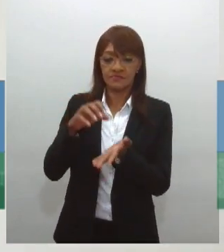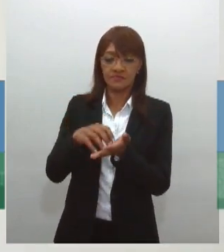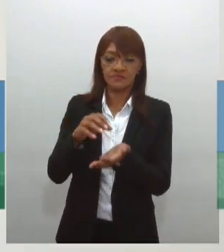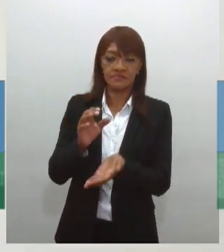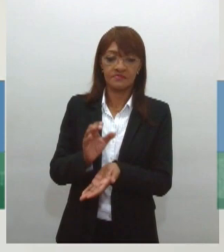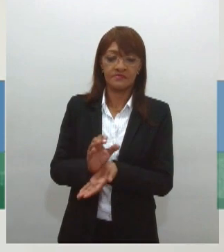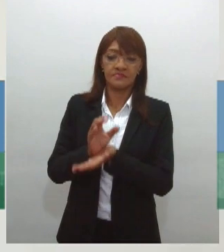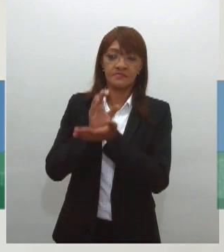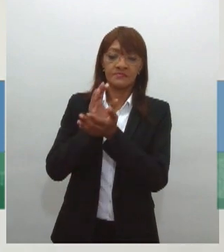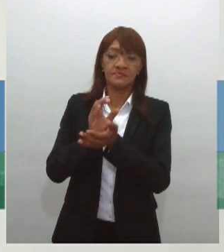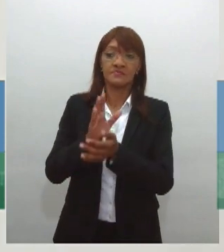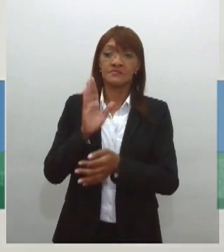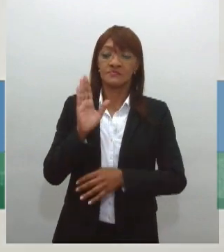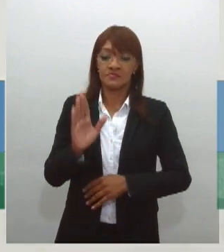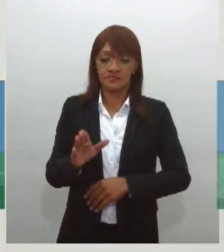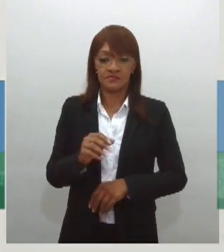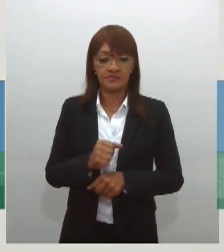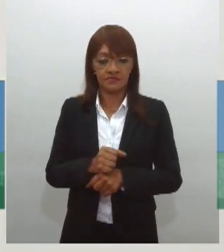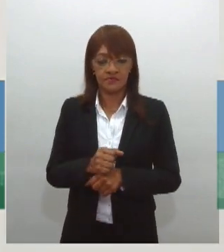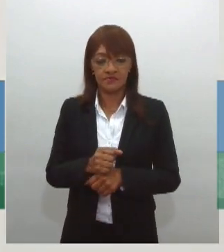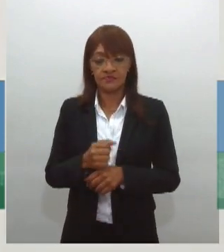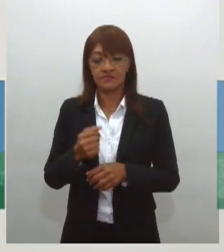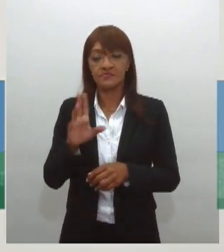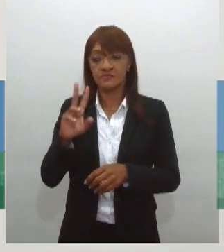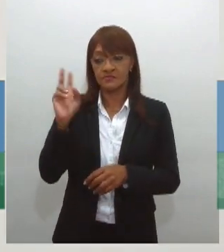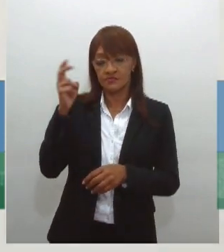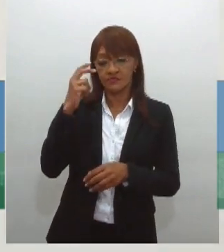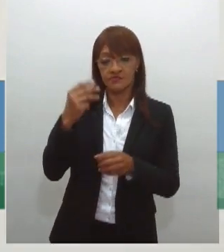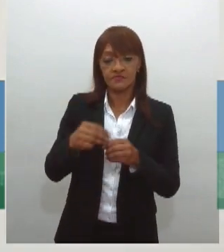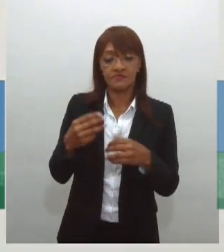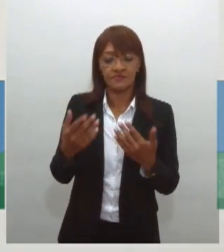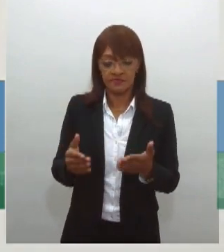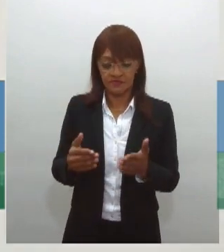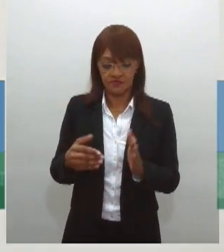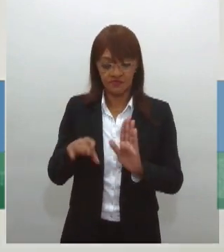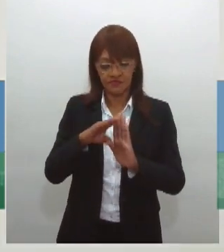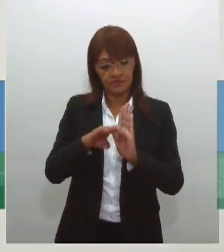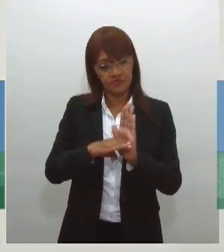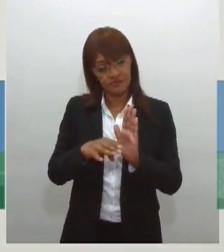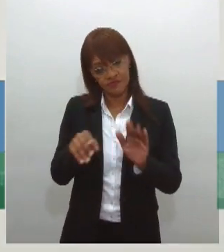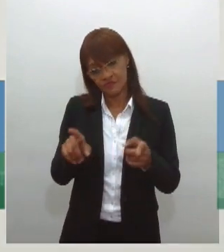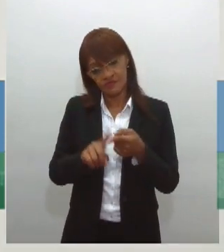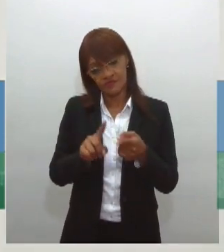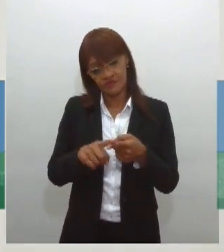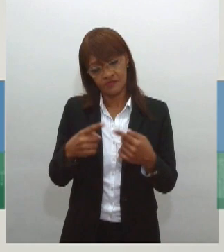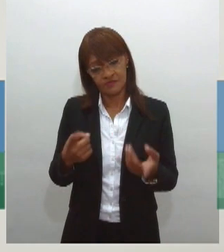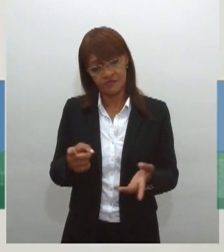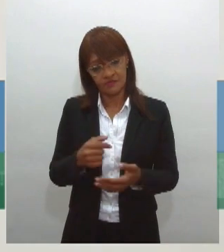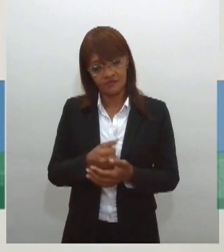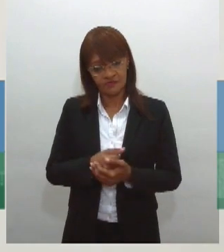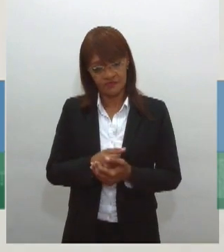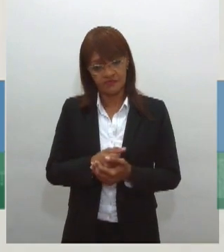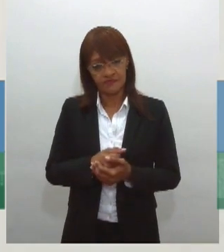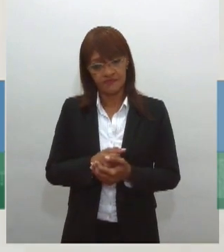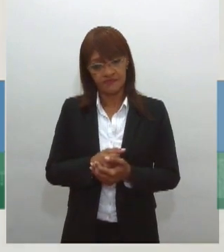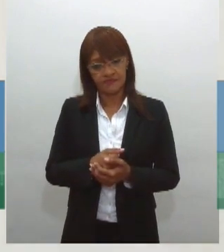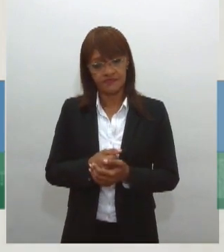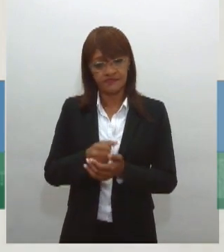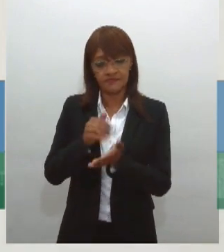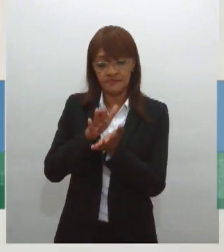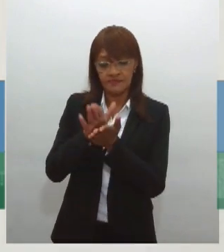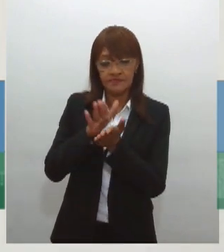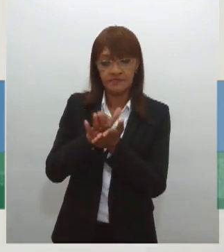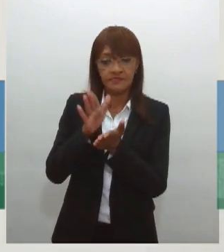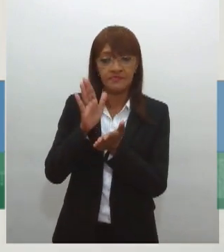municipais, né? Conselho Estadual de Cultura, planos municipais, plano estadual de cultura e fundo municipal